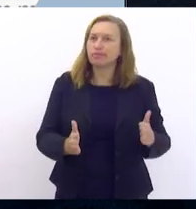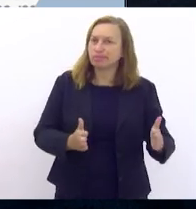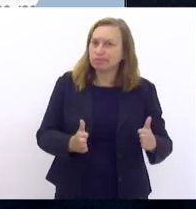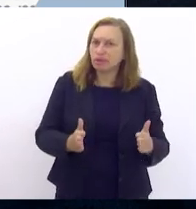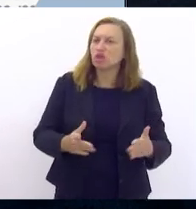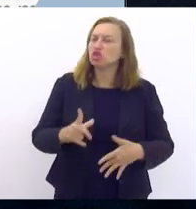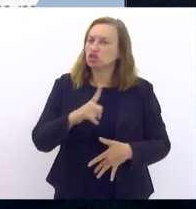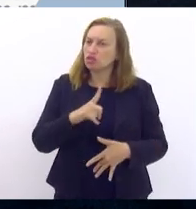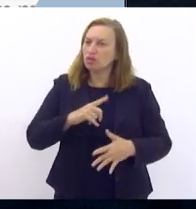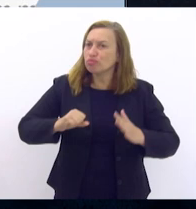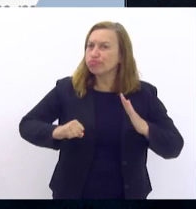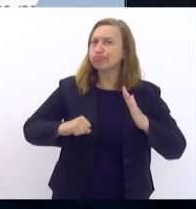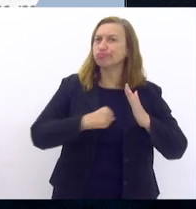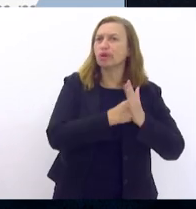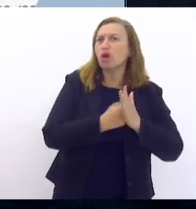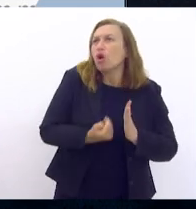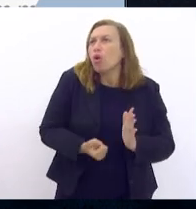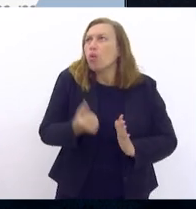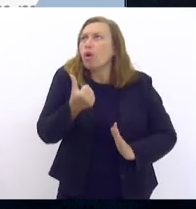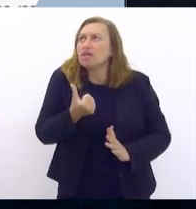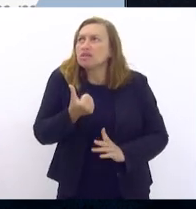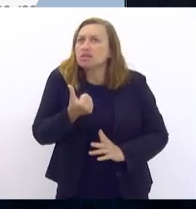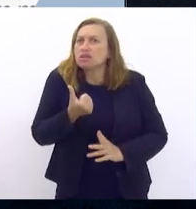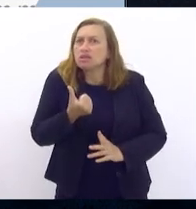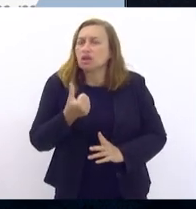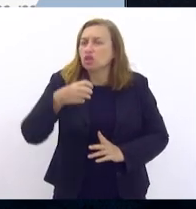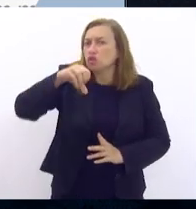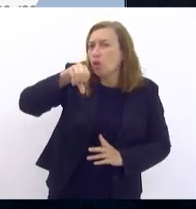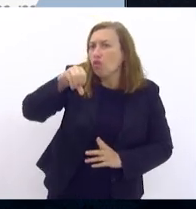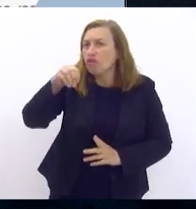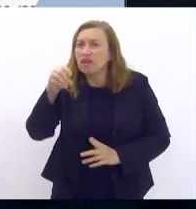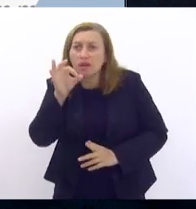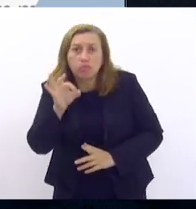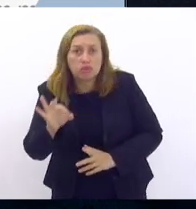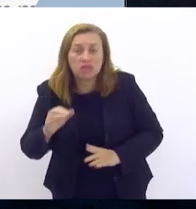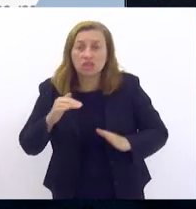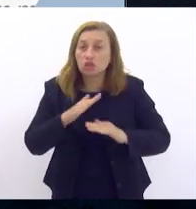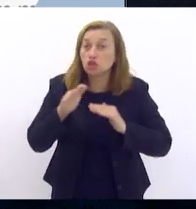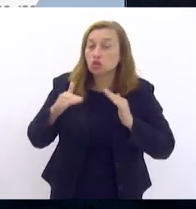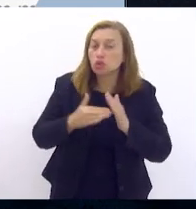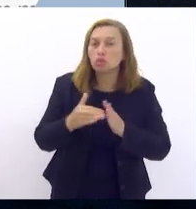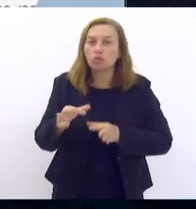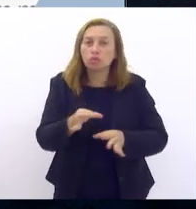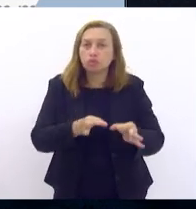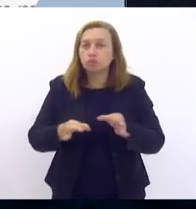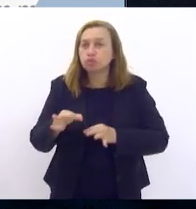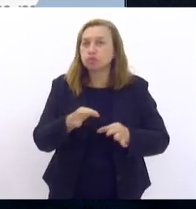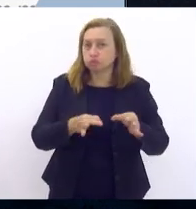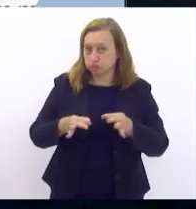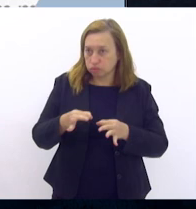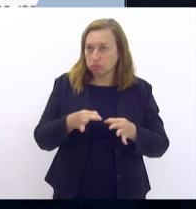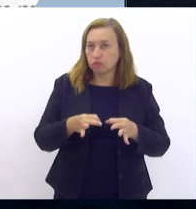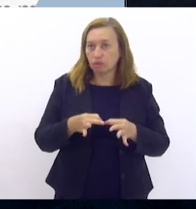que impactou quase que 90% de todas as organizações